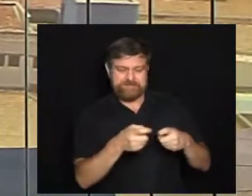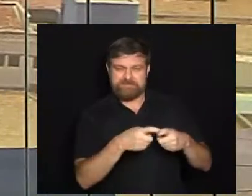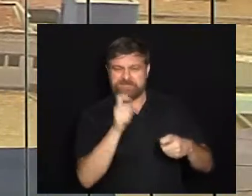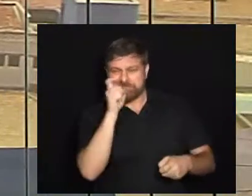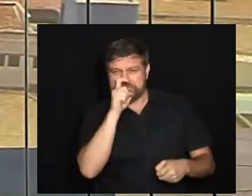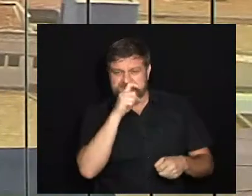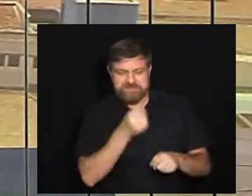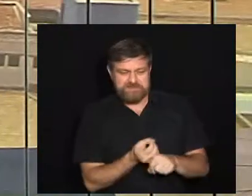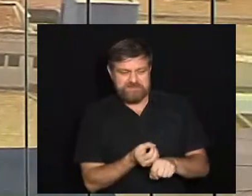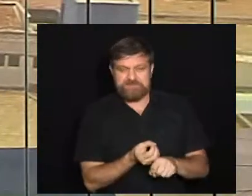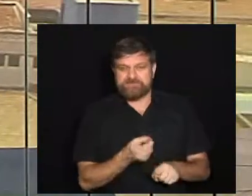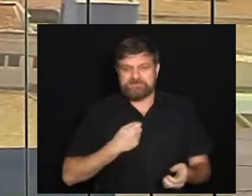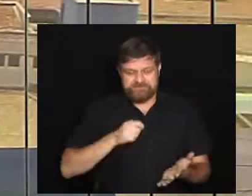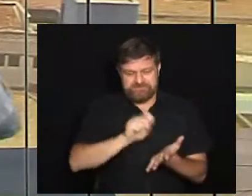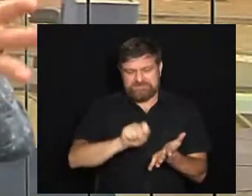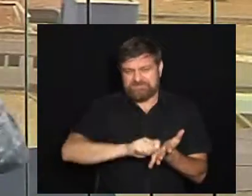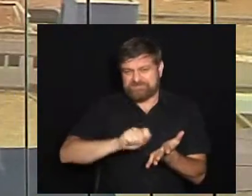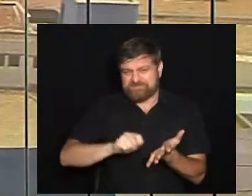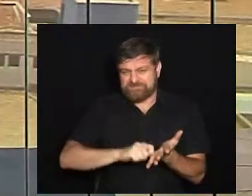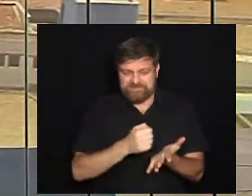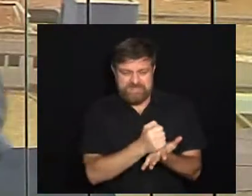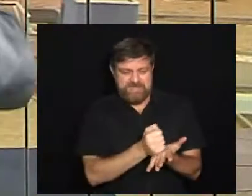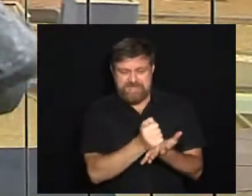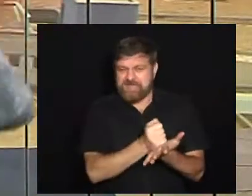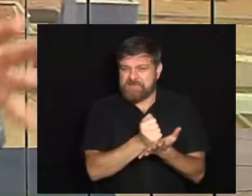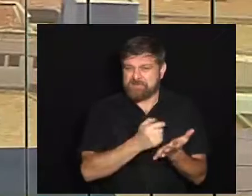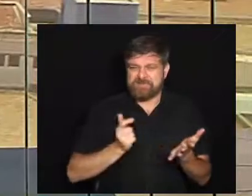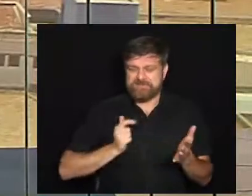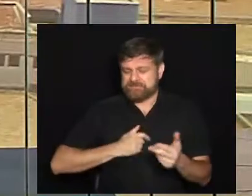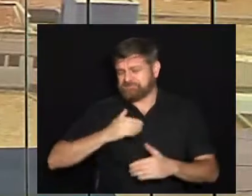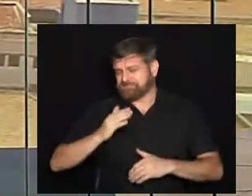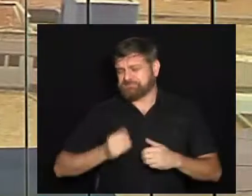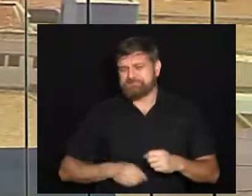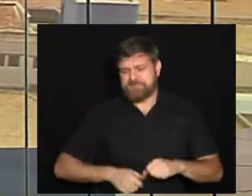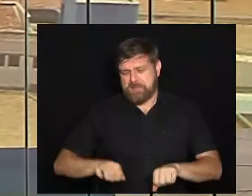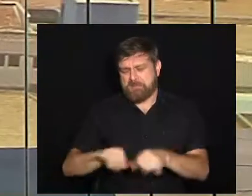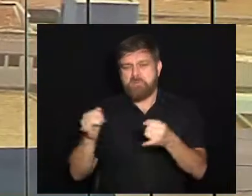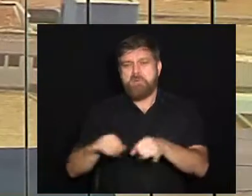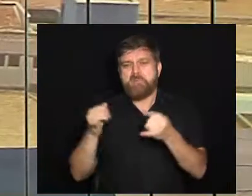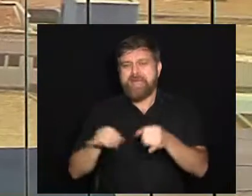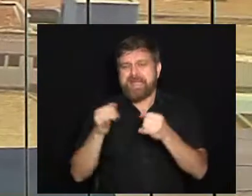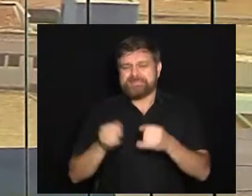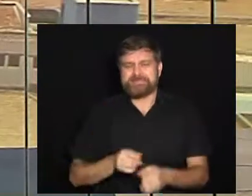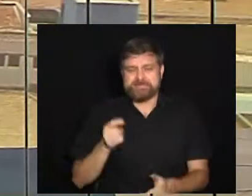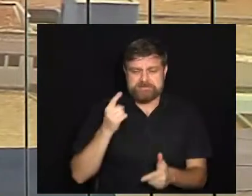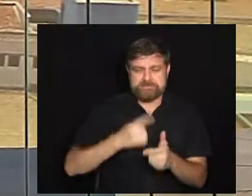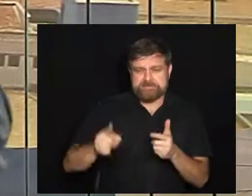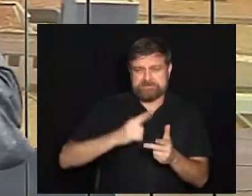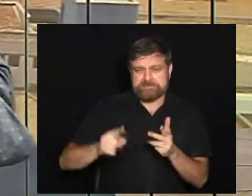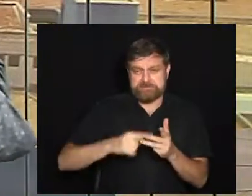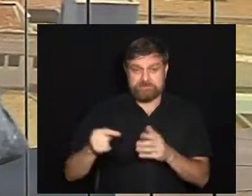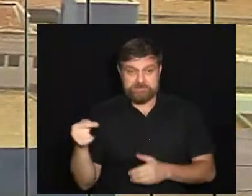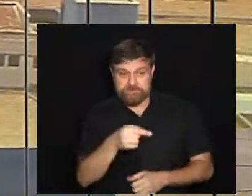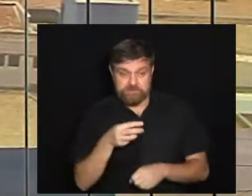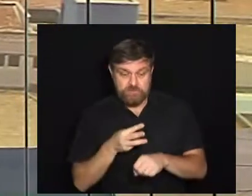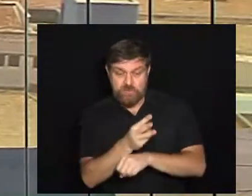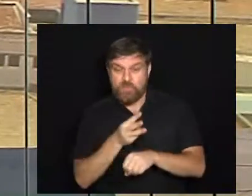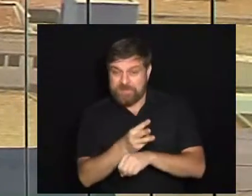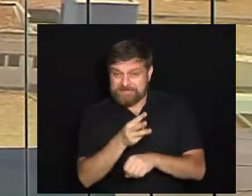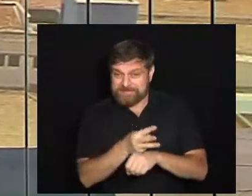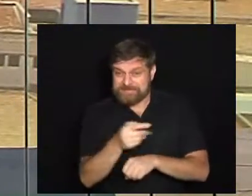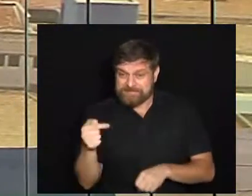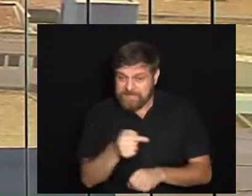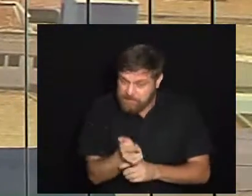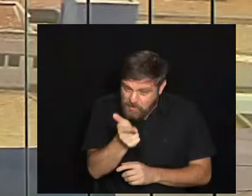que falou você gente prescrever um remédio da vizinha do amigo do papagaio do colega para tudo quanto é problema né o whatsapp realmente o